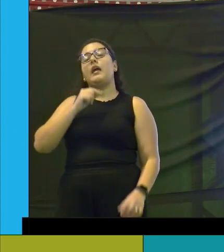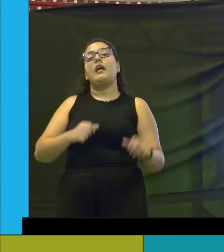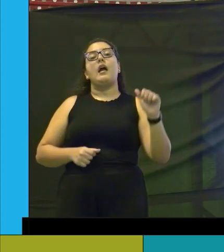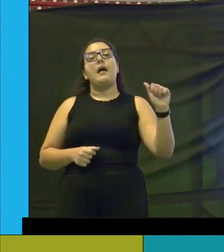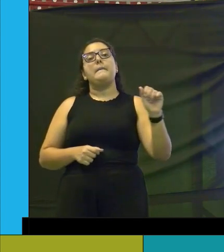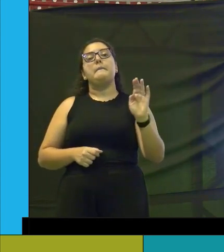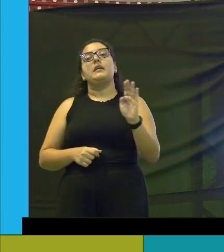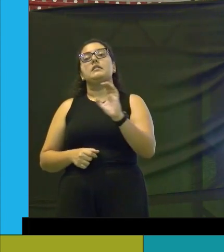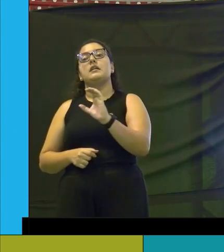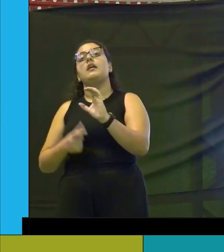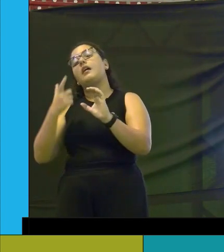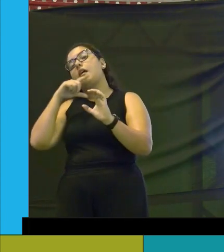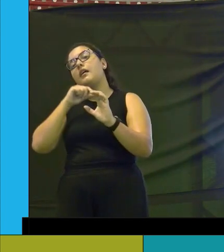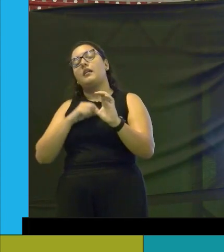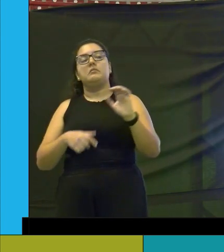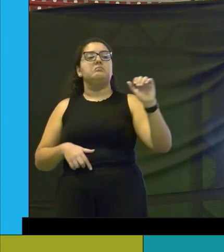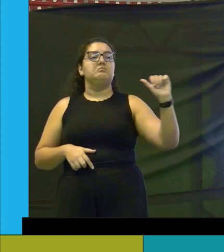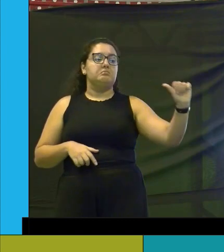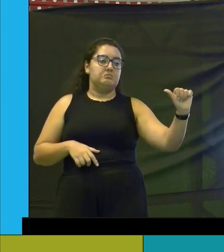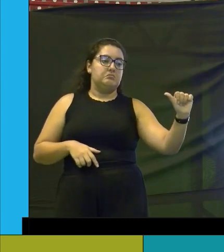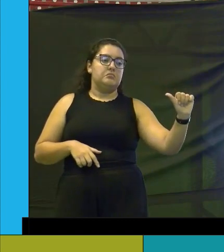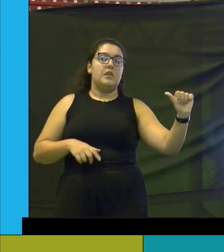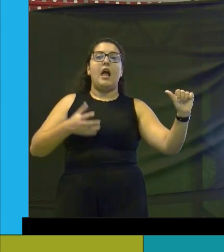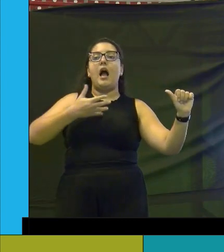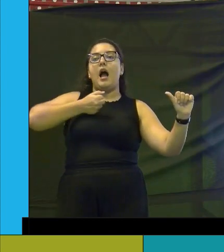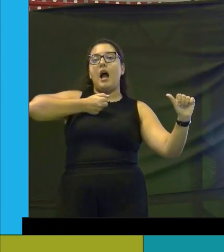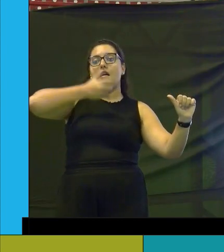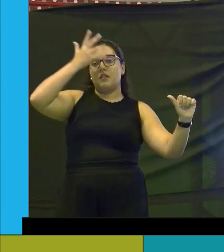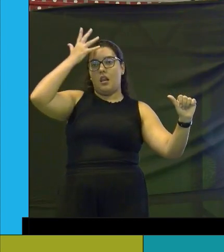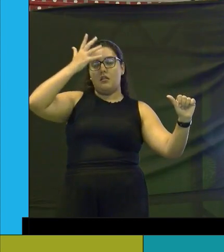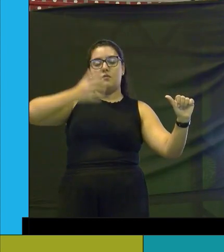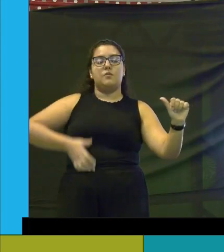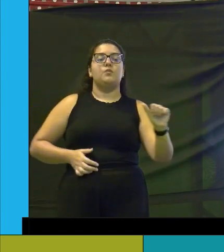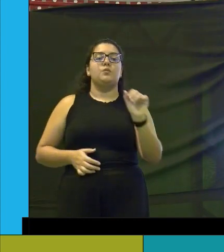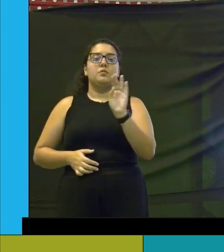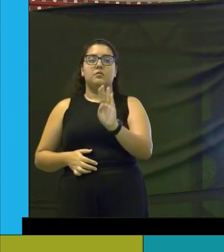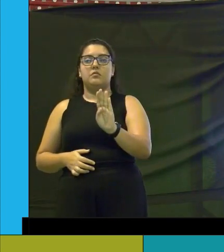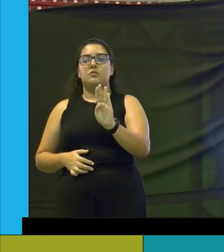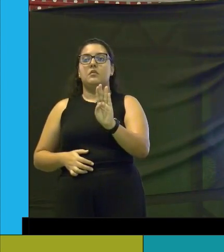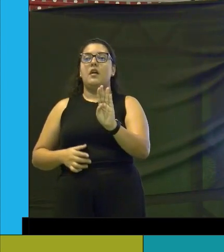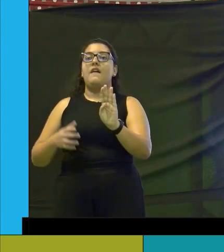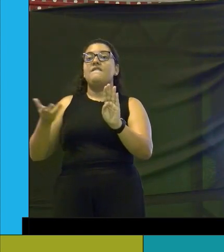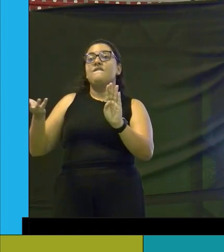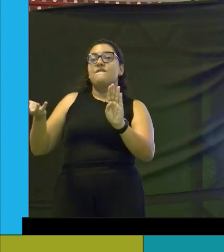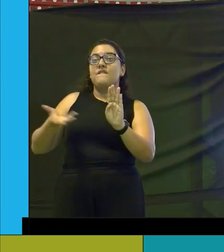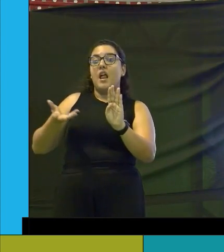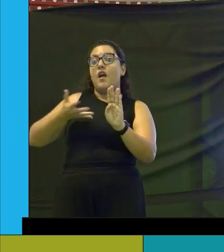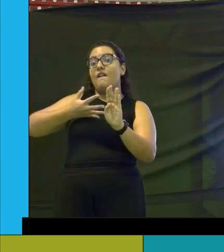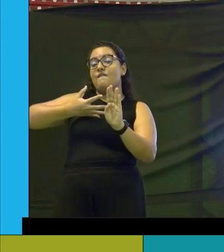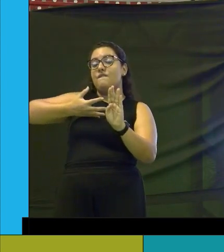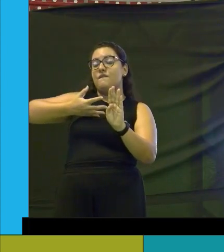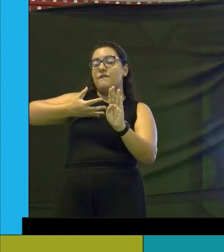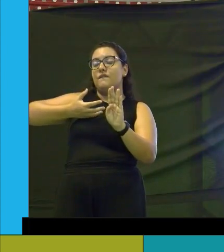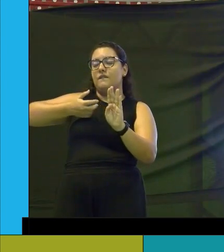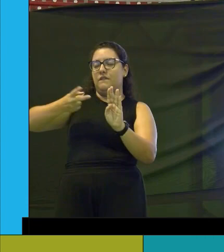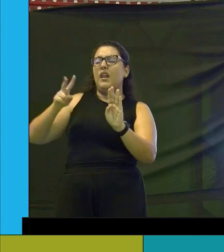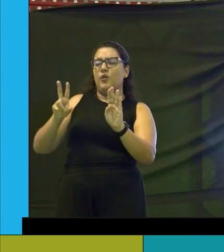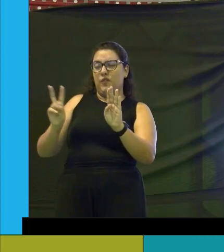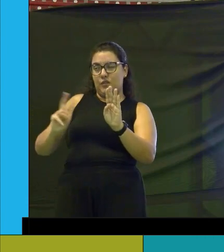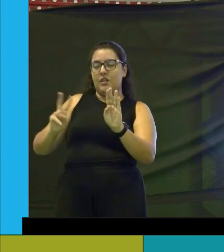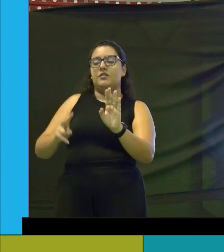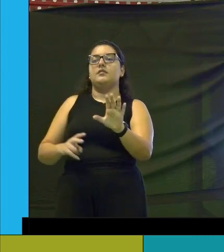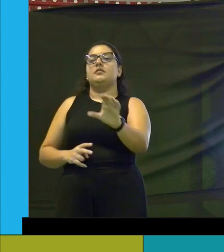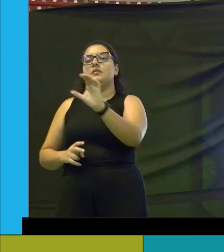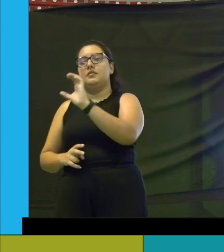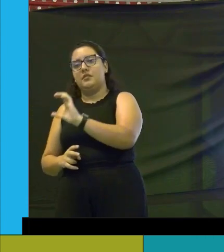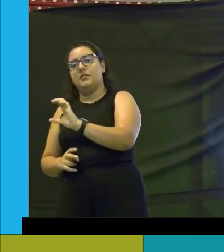C? O A é a aceleração, o B é a velocidade inicial e o